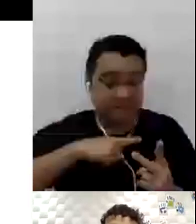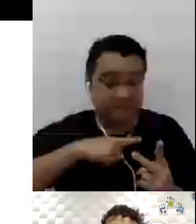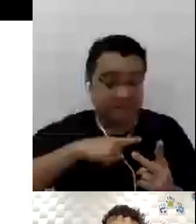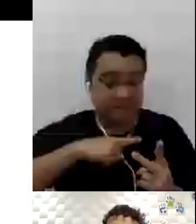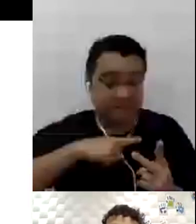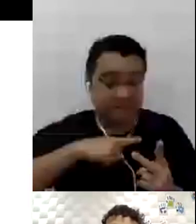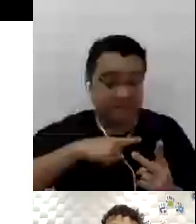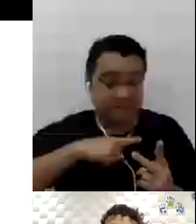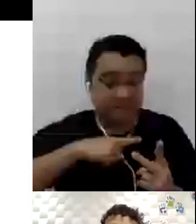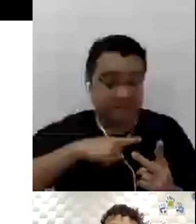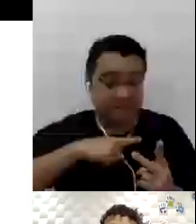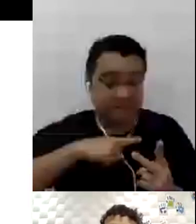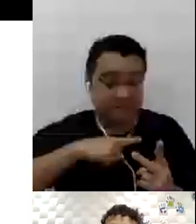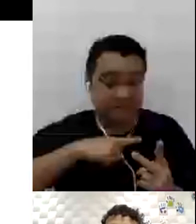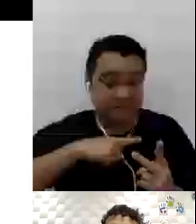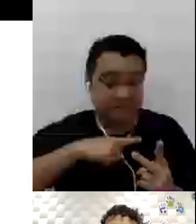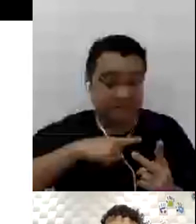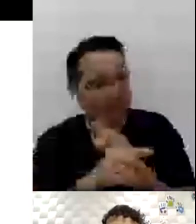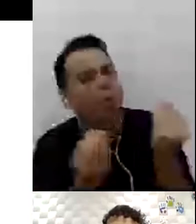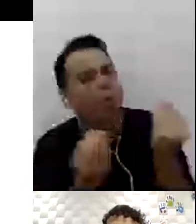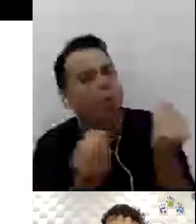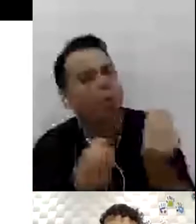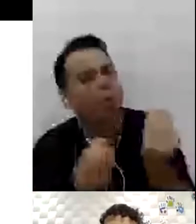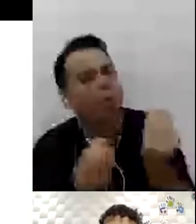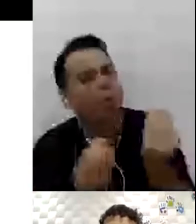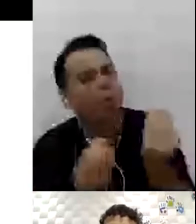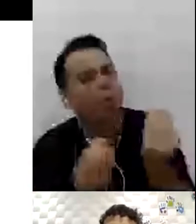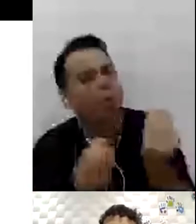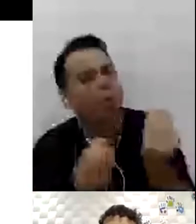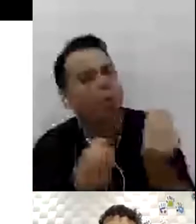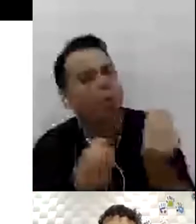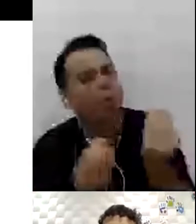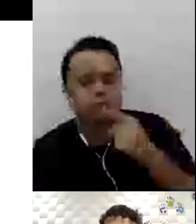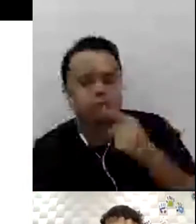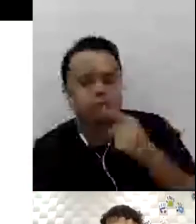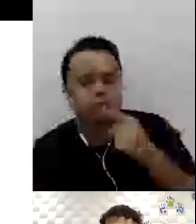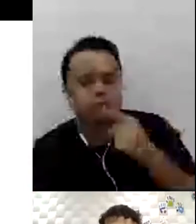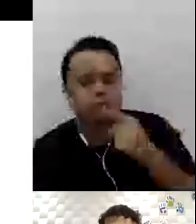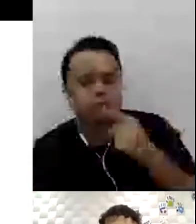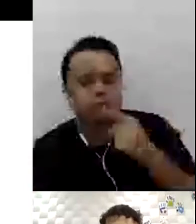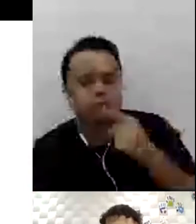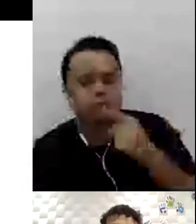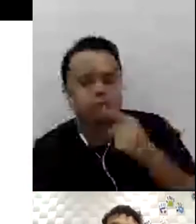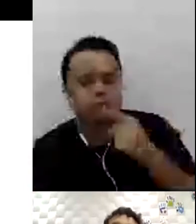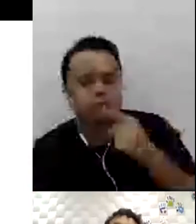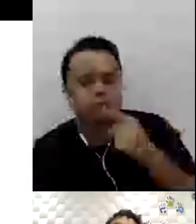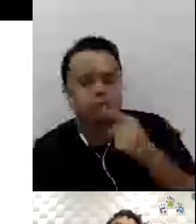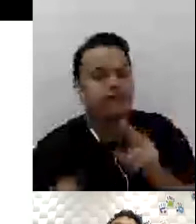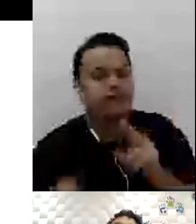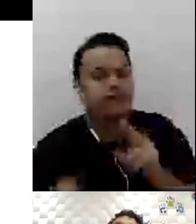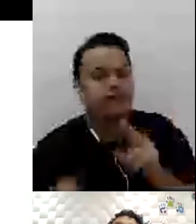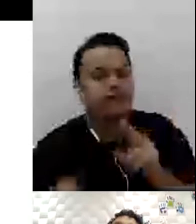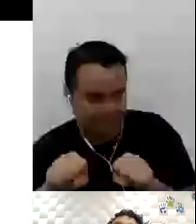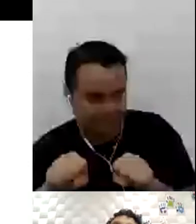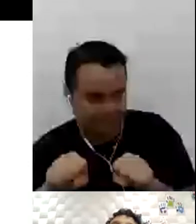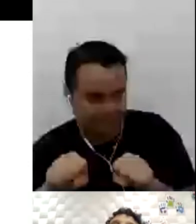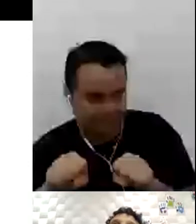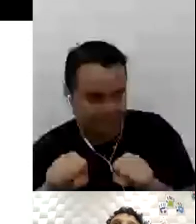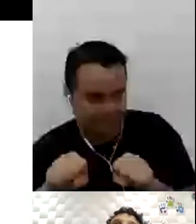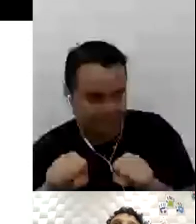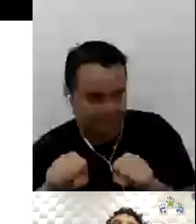né? Sobre como são usados, uma dúvida, são usados programas como script para busca de dados